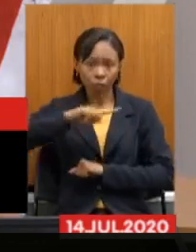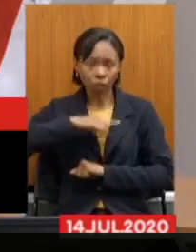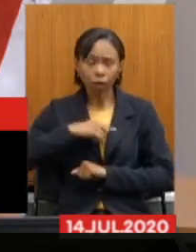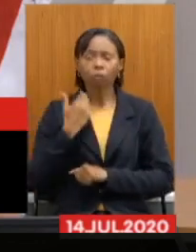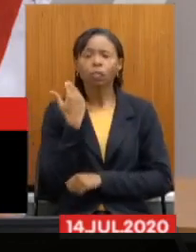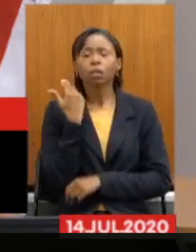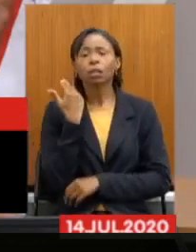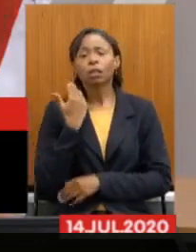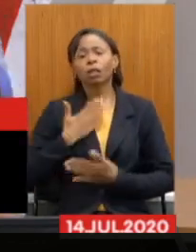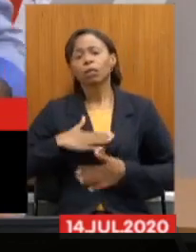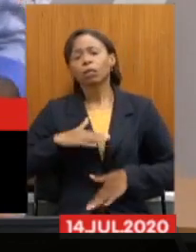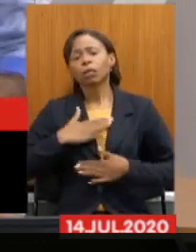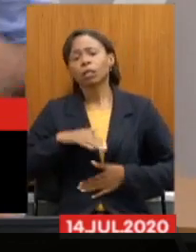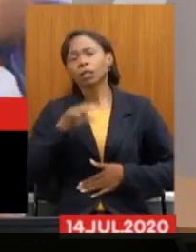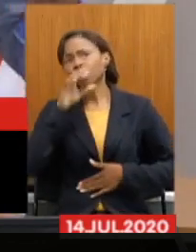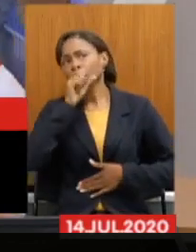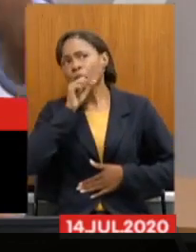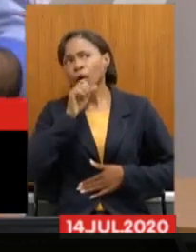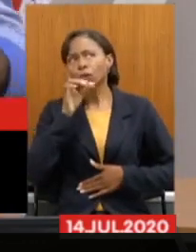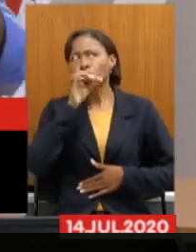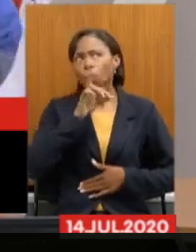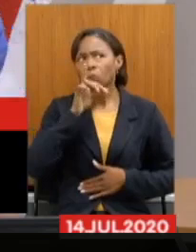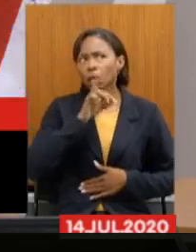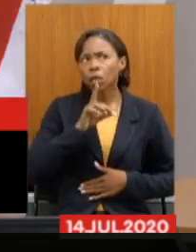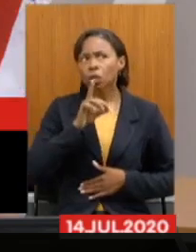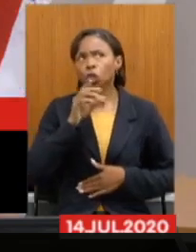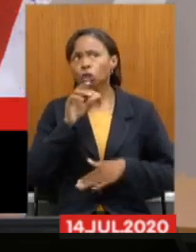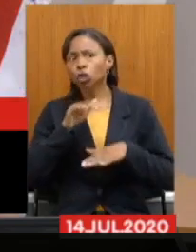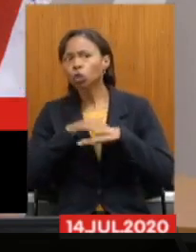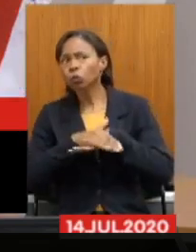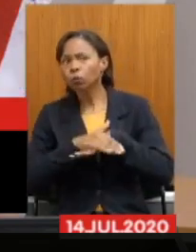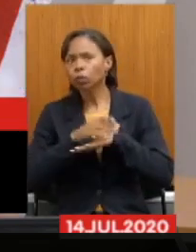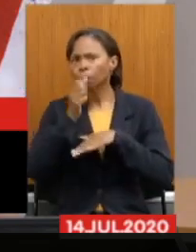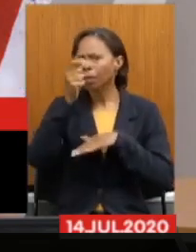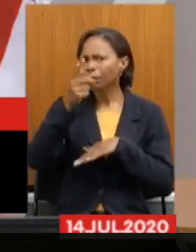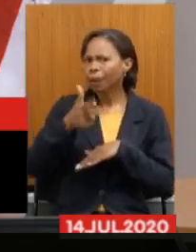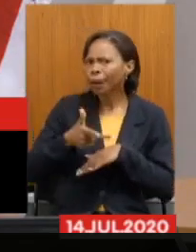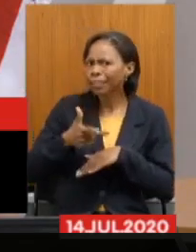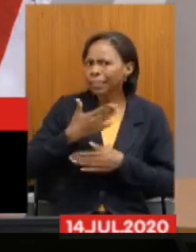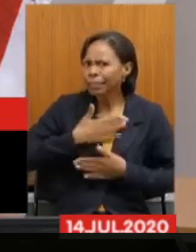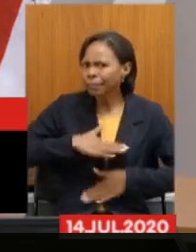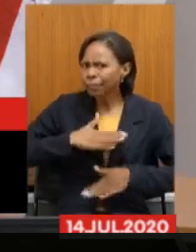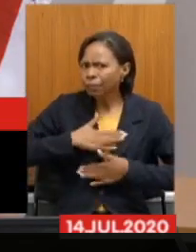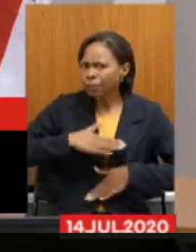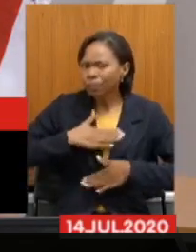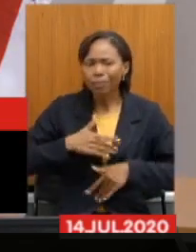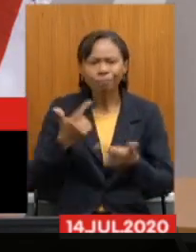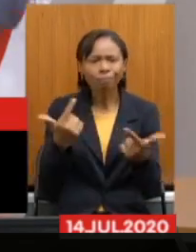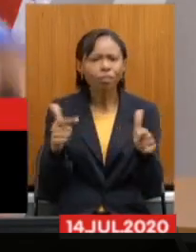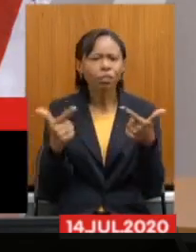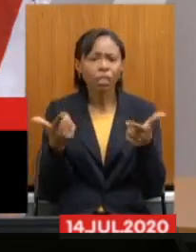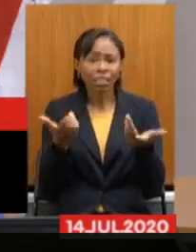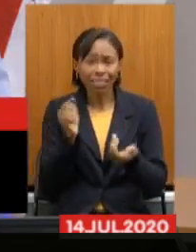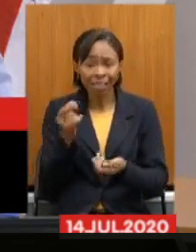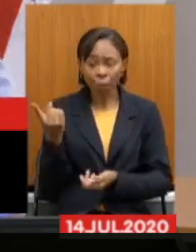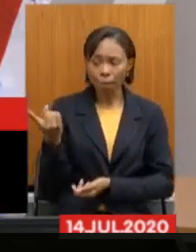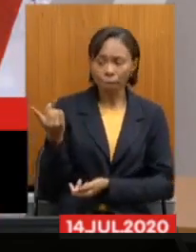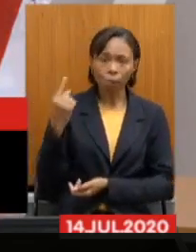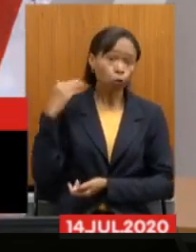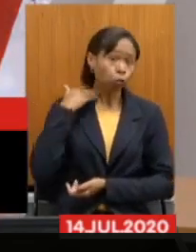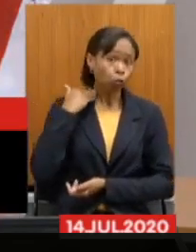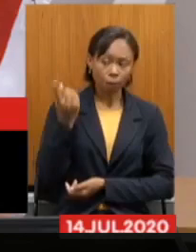descanso, sábado, domingo, de noite ou de madrugada. Se houver uma ordem a ser cumprida, lá vai o oficial de